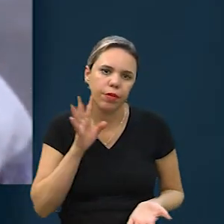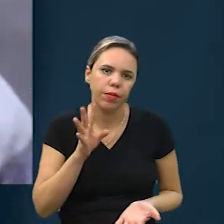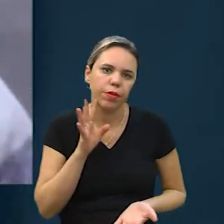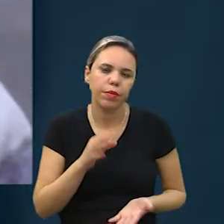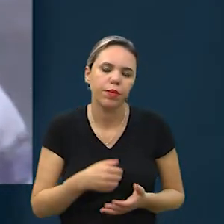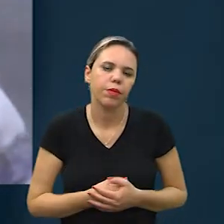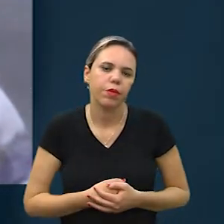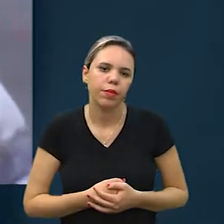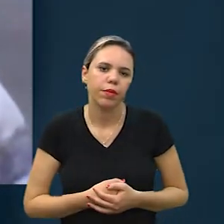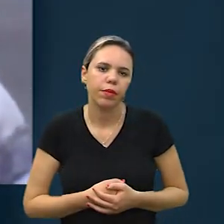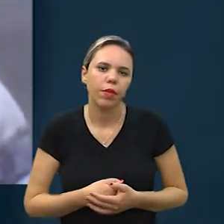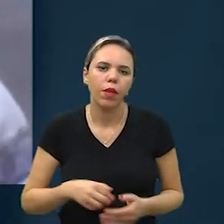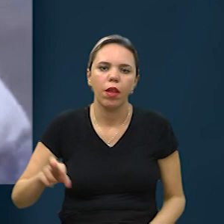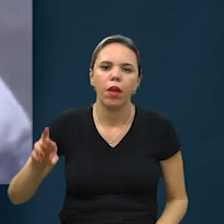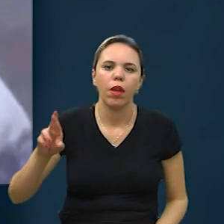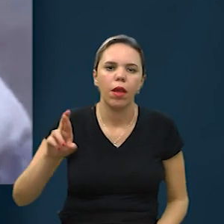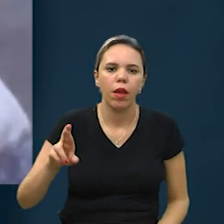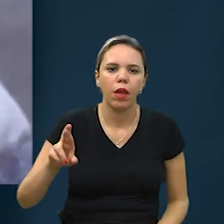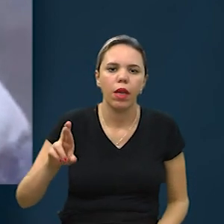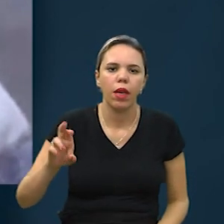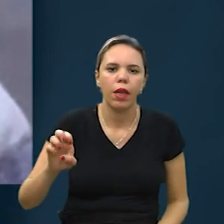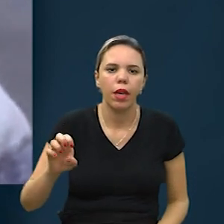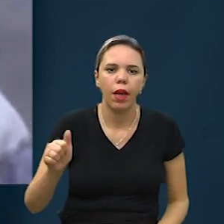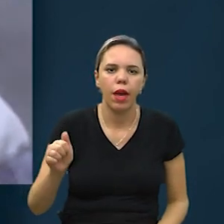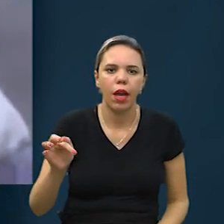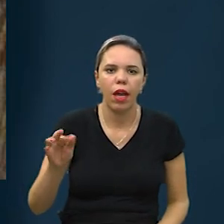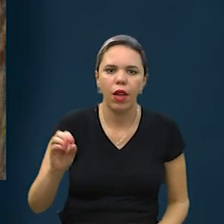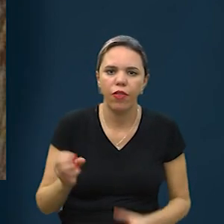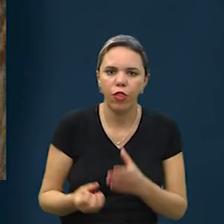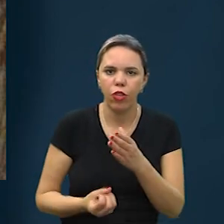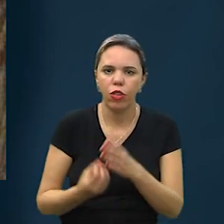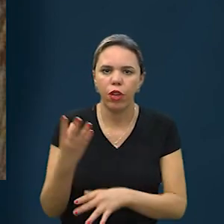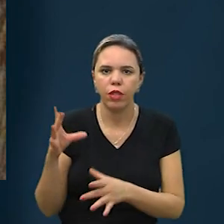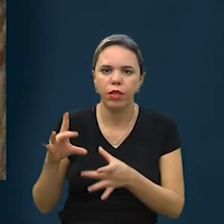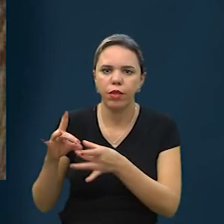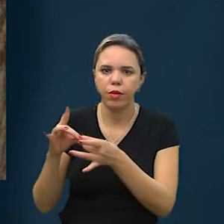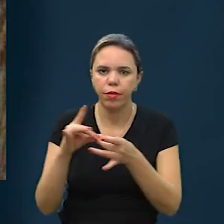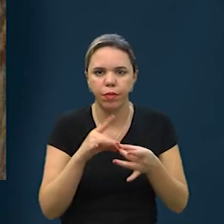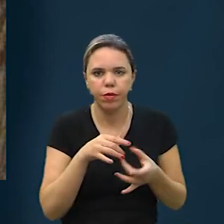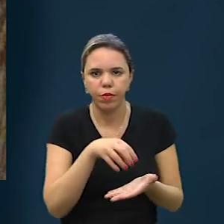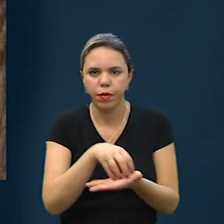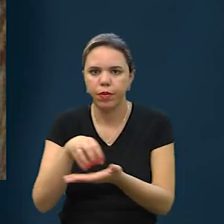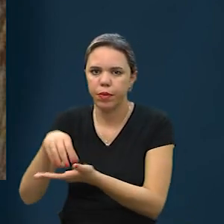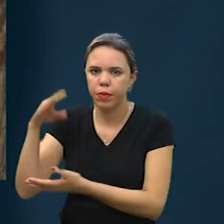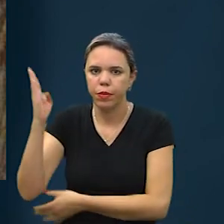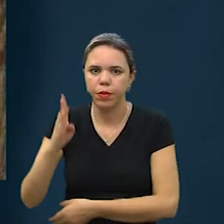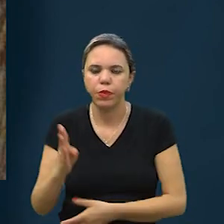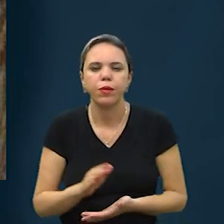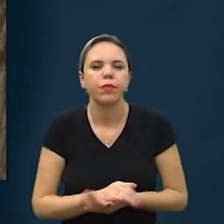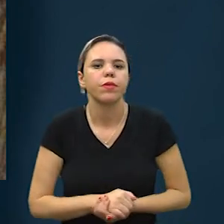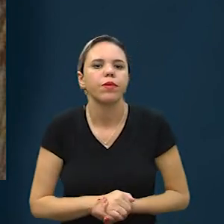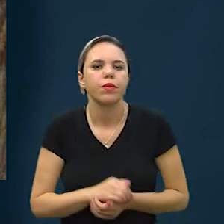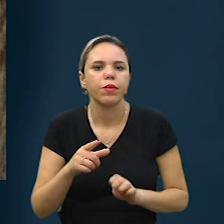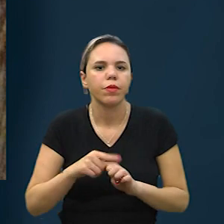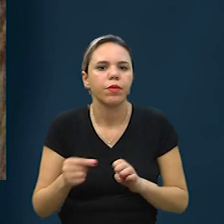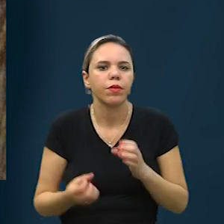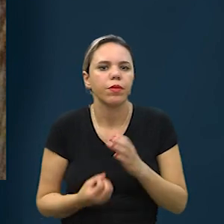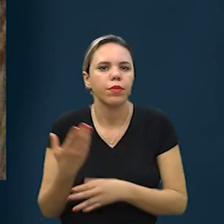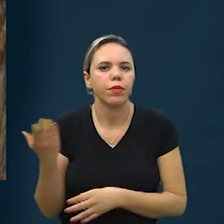Exatamente. Muito legal, Mirna. A Reafro, então, ela nasce como uma rede, o nome é Rede Brasil